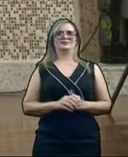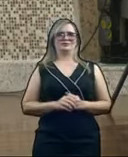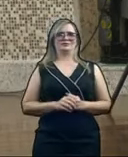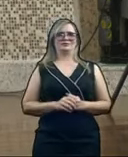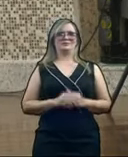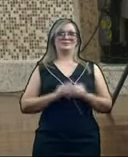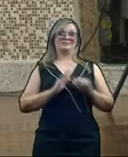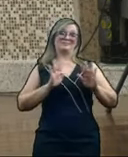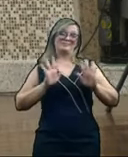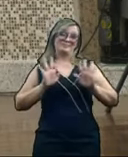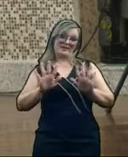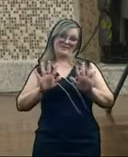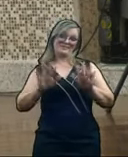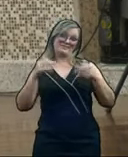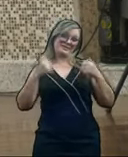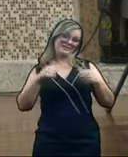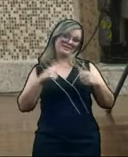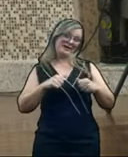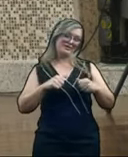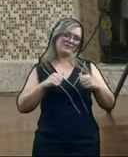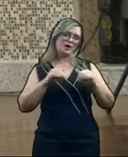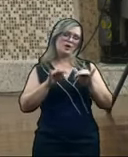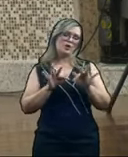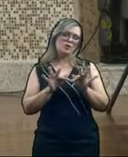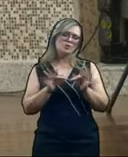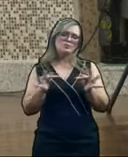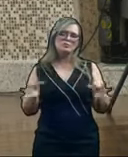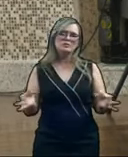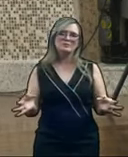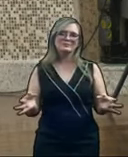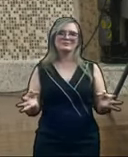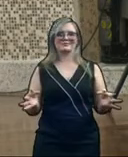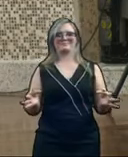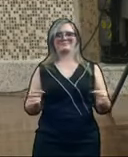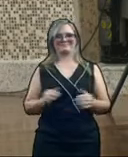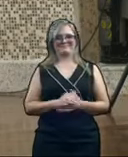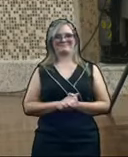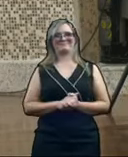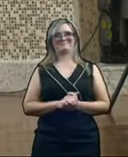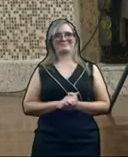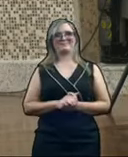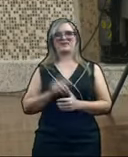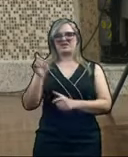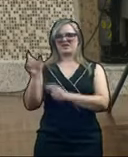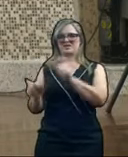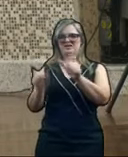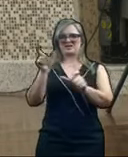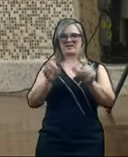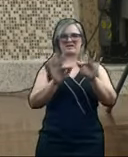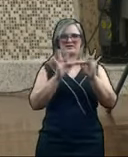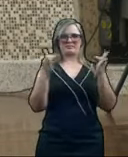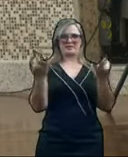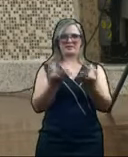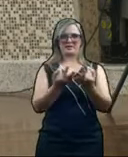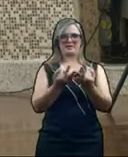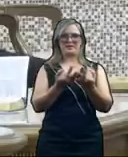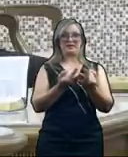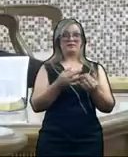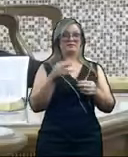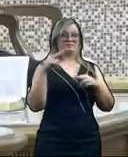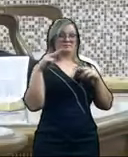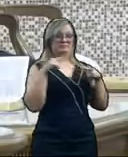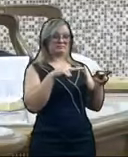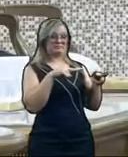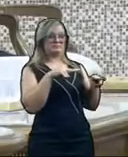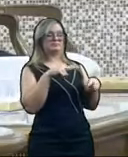não tinha condição os seus cunhados já não o olhava com a cara boa para ele bom então não